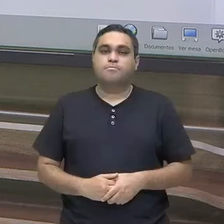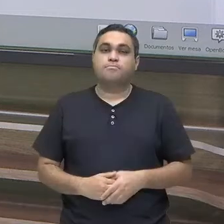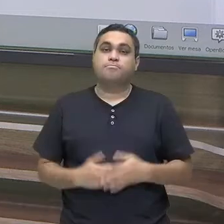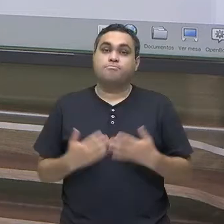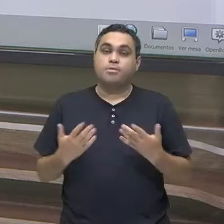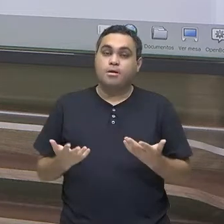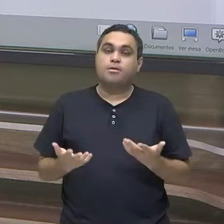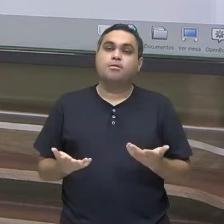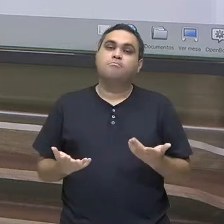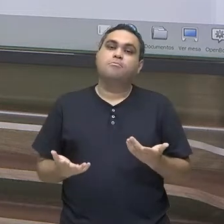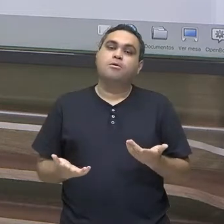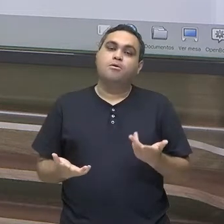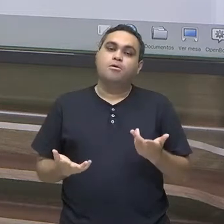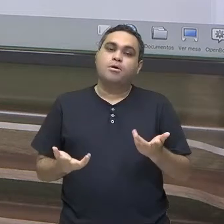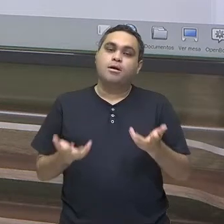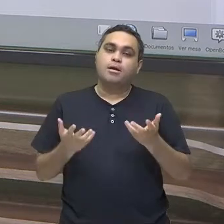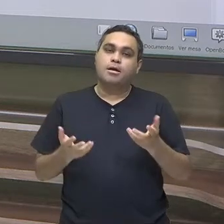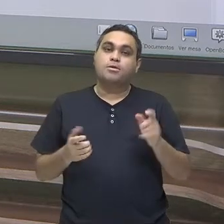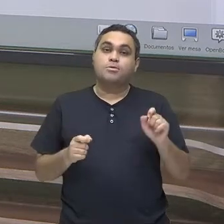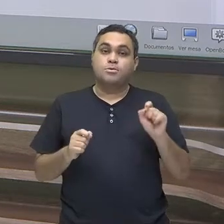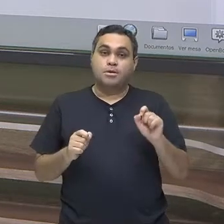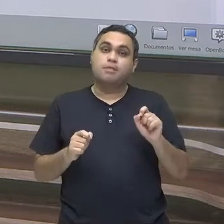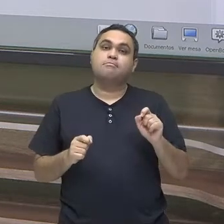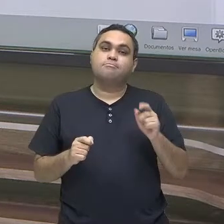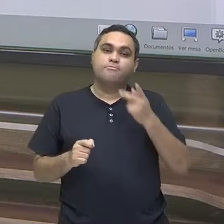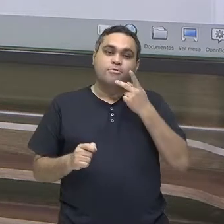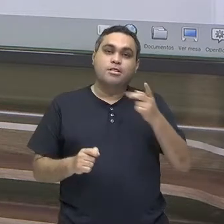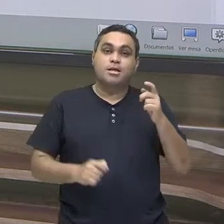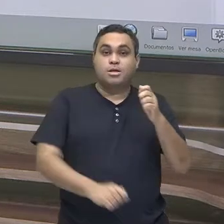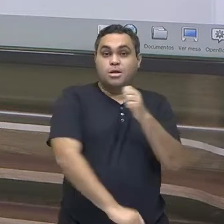Quero registrar aqui a participação do nosso aluno